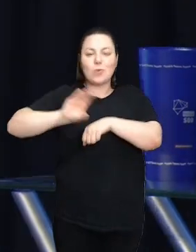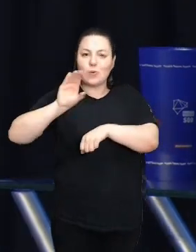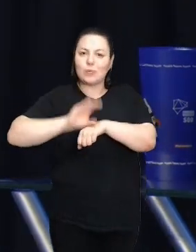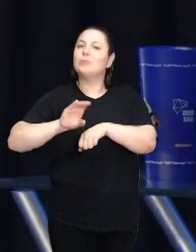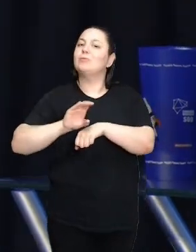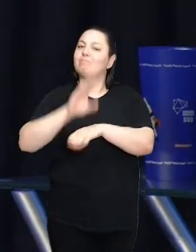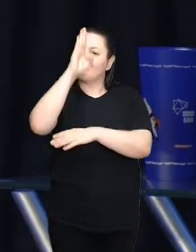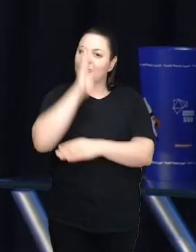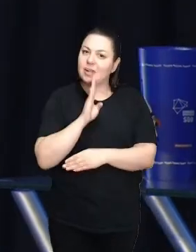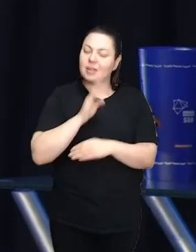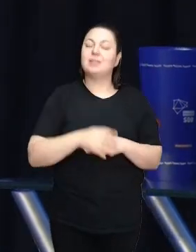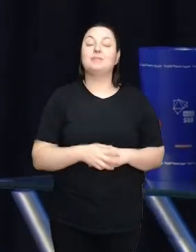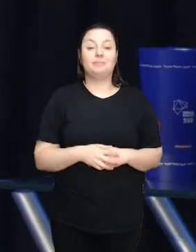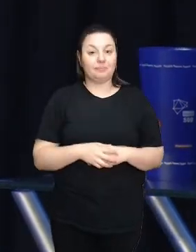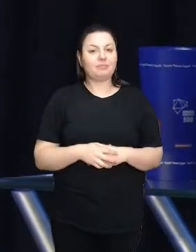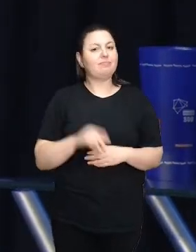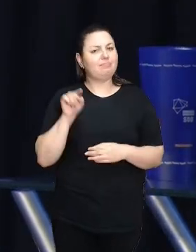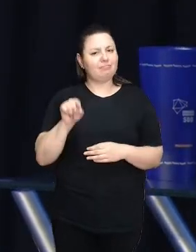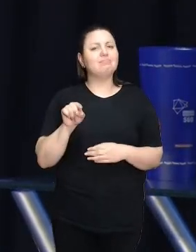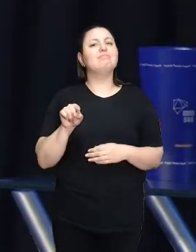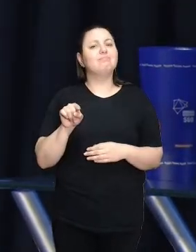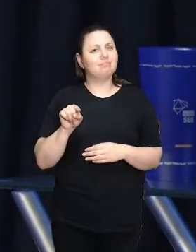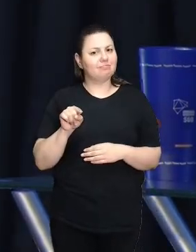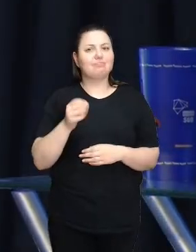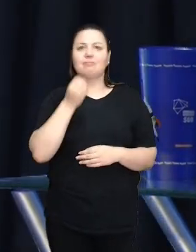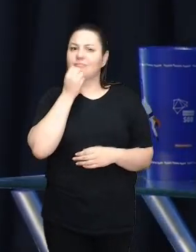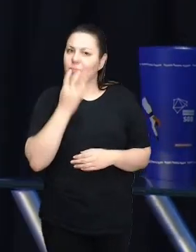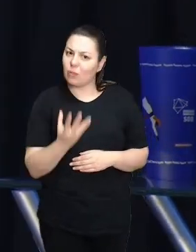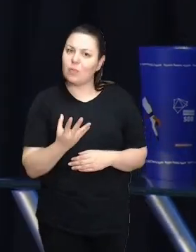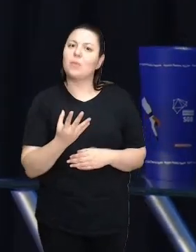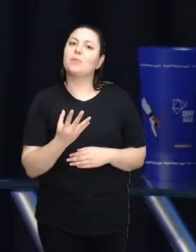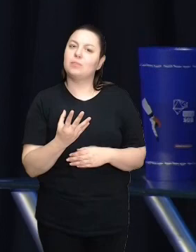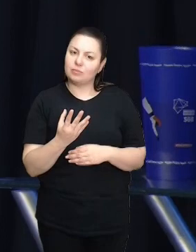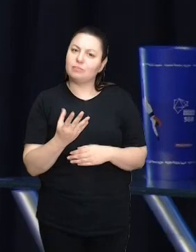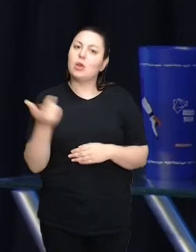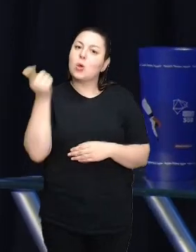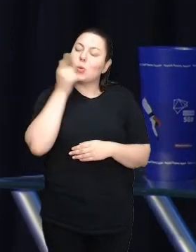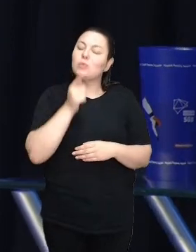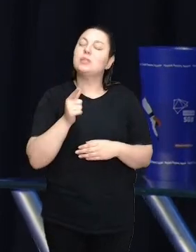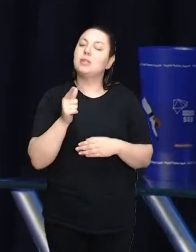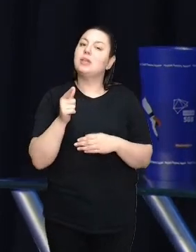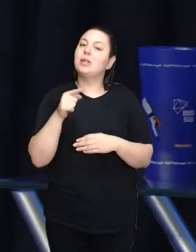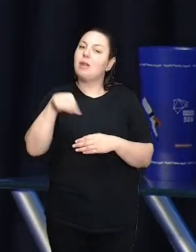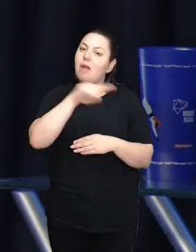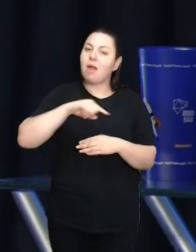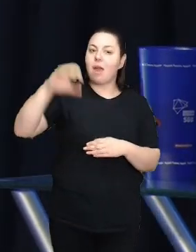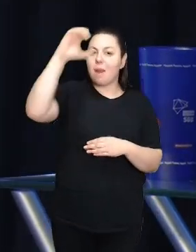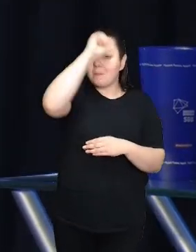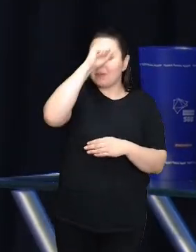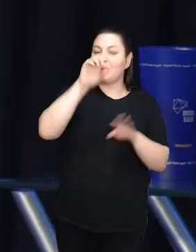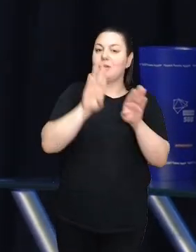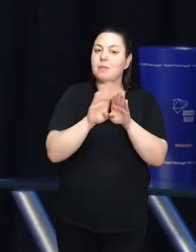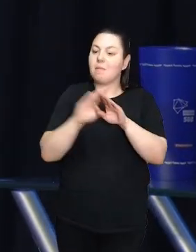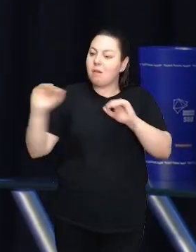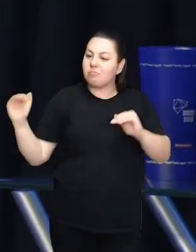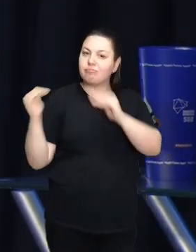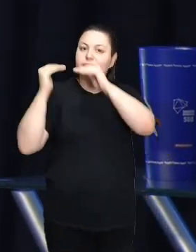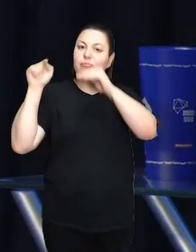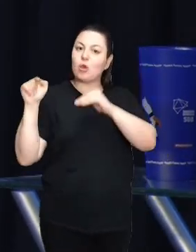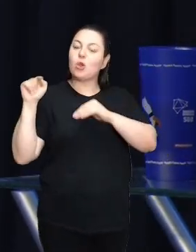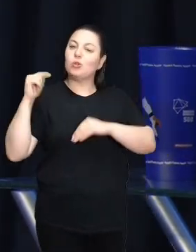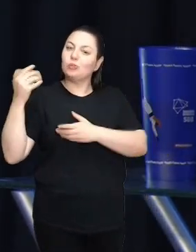vão poder trabalhar de igual para igual com os jovens, né? E até porque o futuro